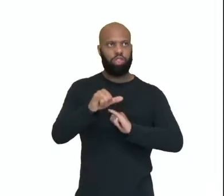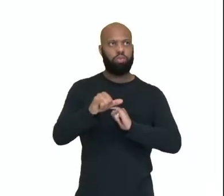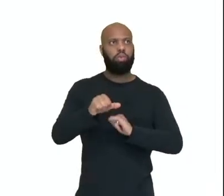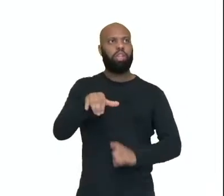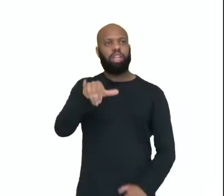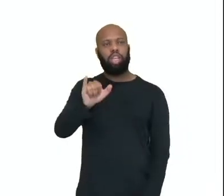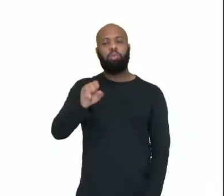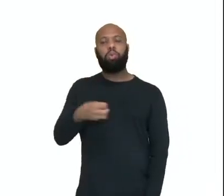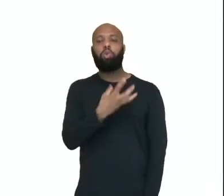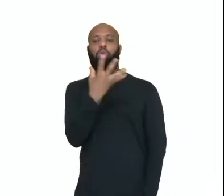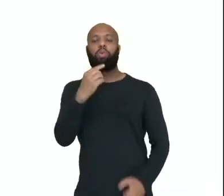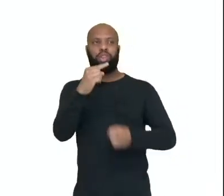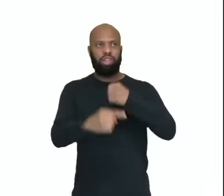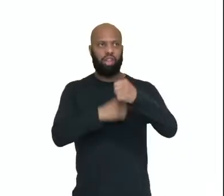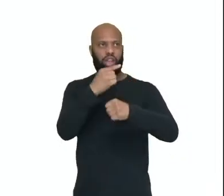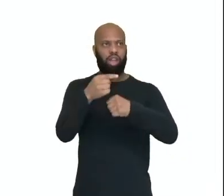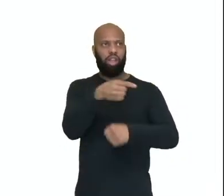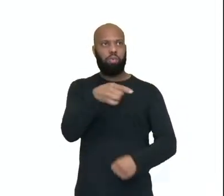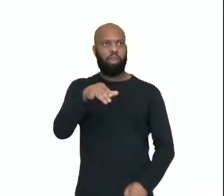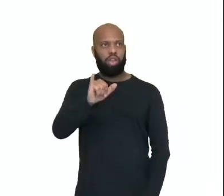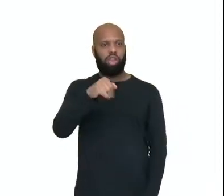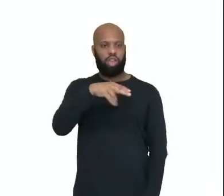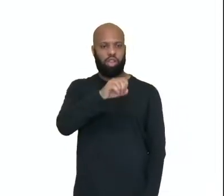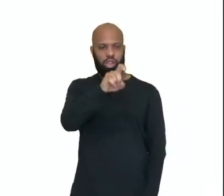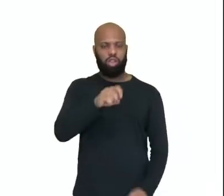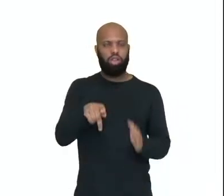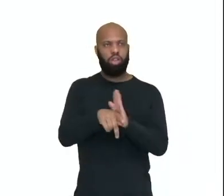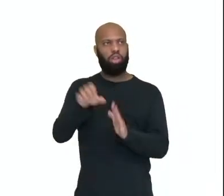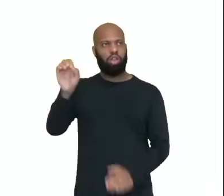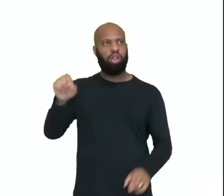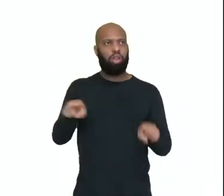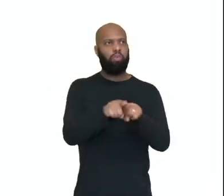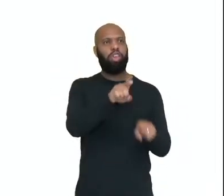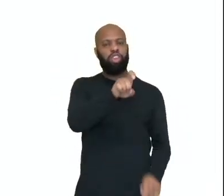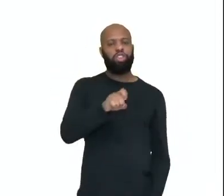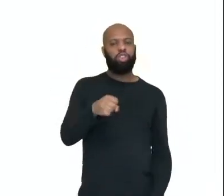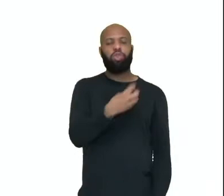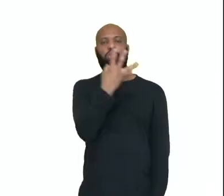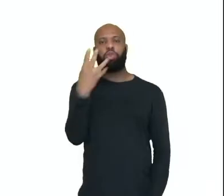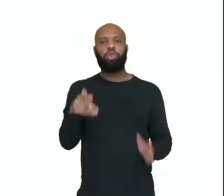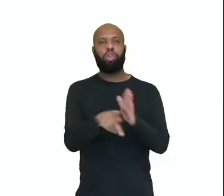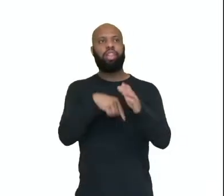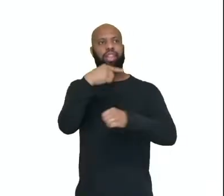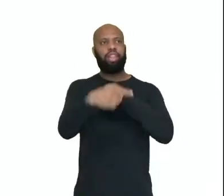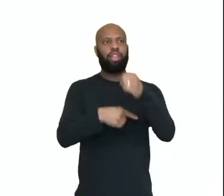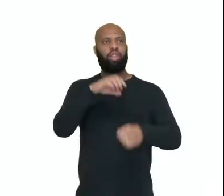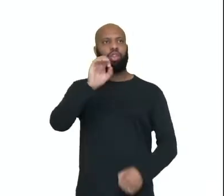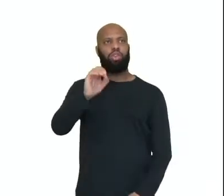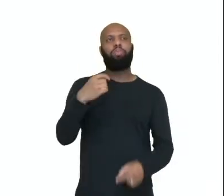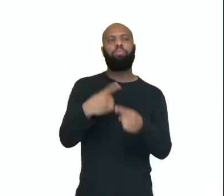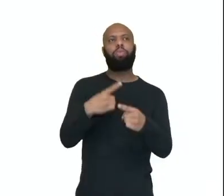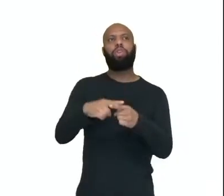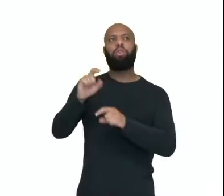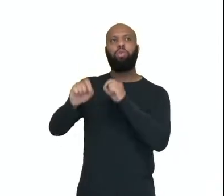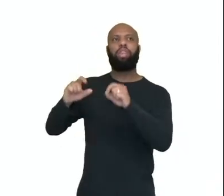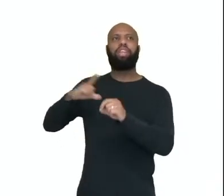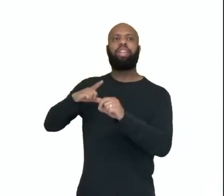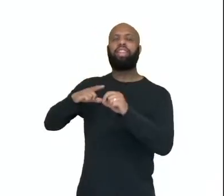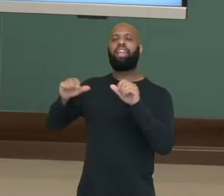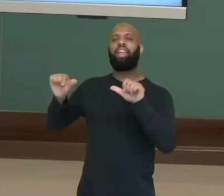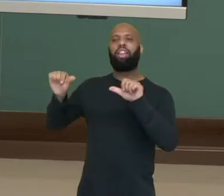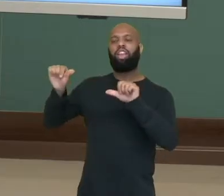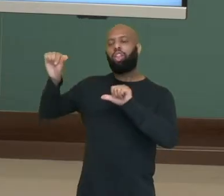elemento, o menos Y é o NOx do oxigênio e o X é o número de átomos do oxigênio, lembrando sempre da troca aqui